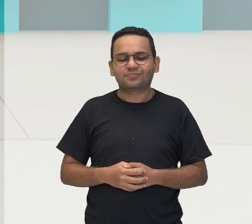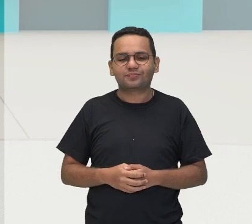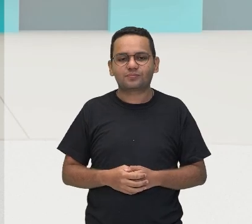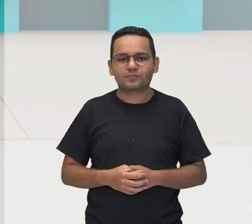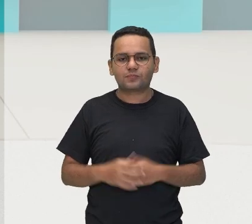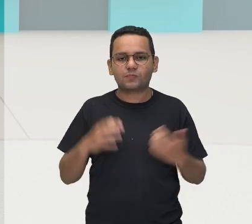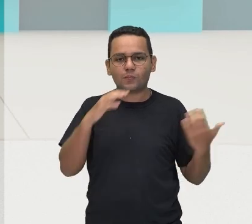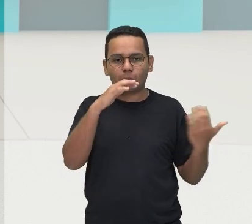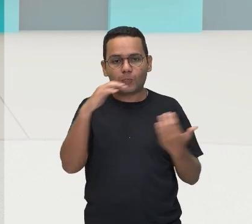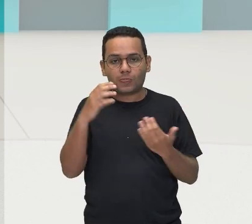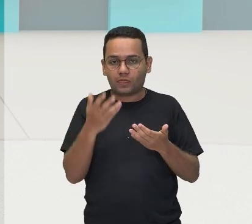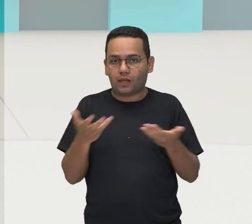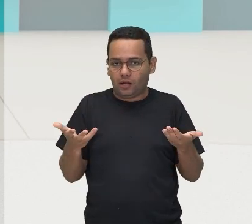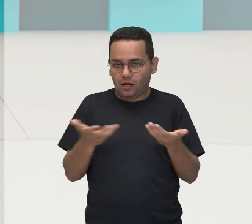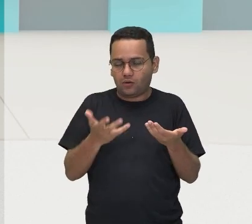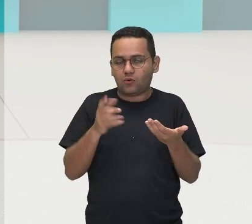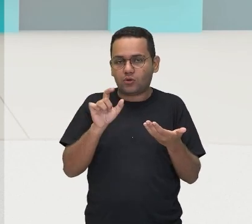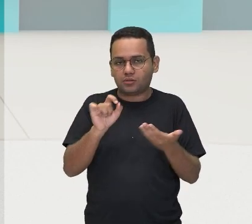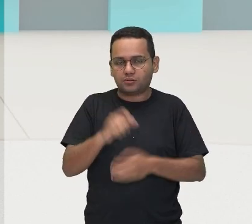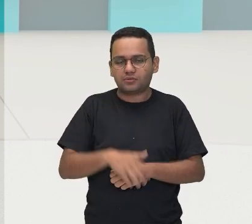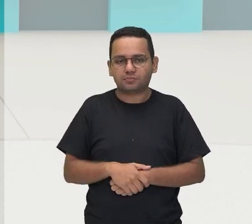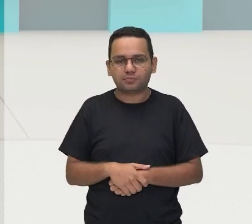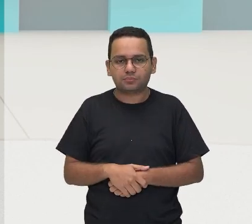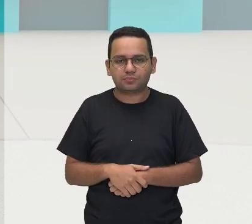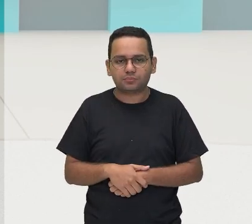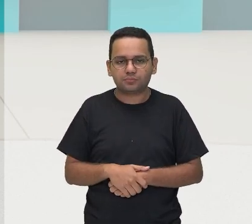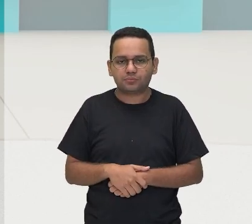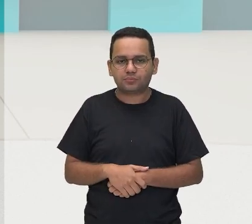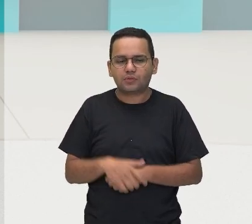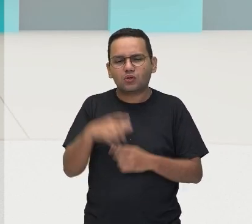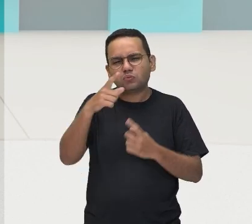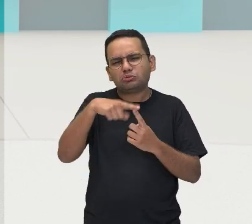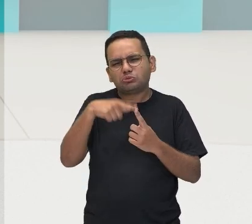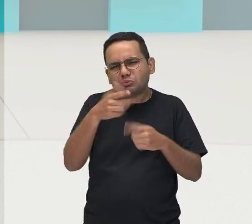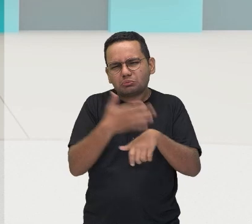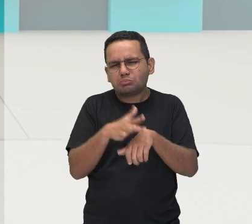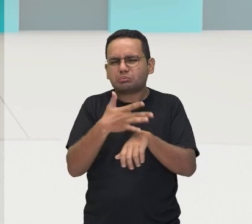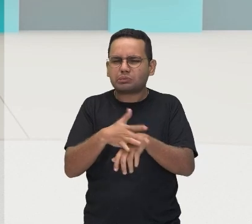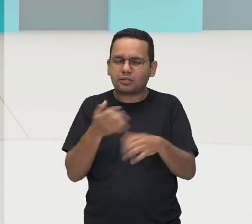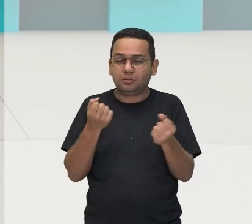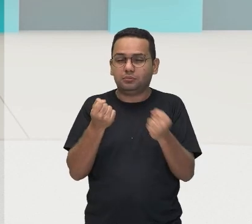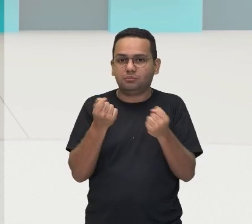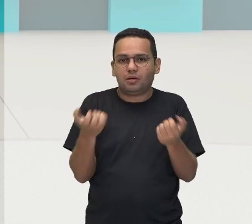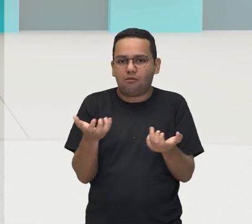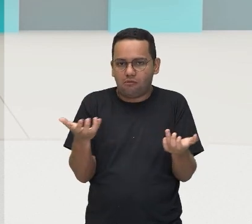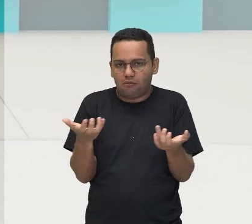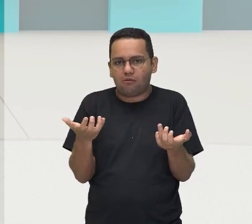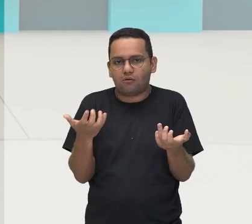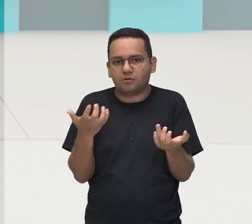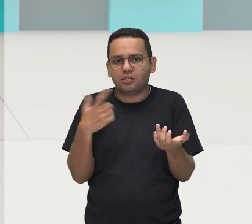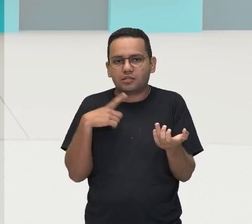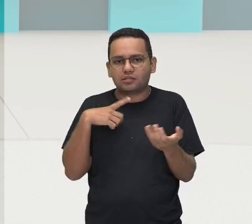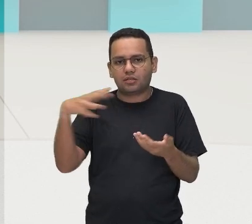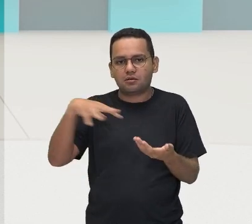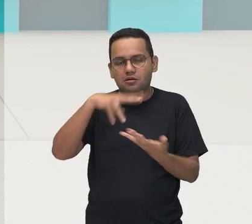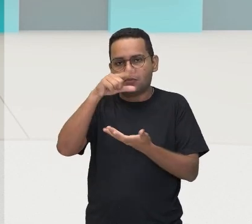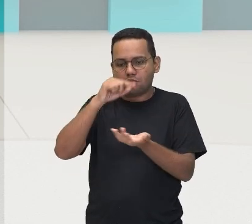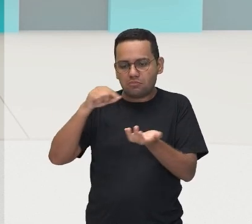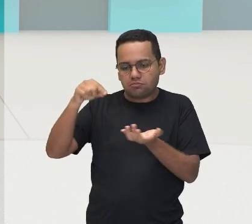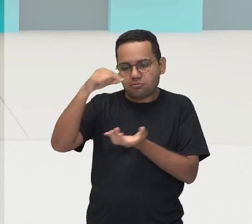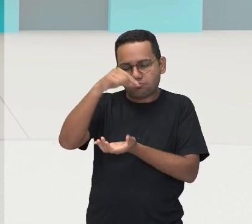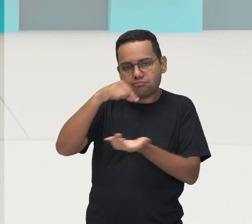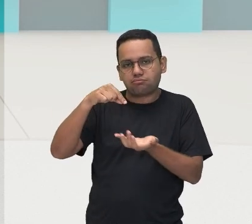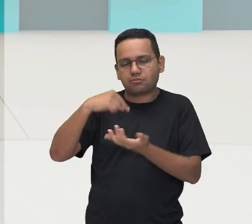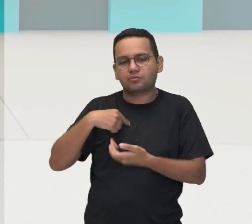o contexto da luta para os nossos tempos atuais, né, falando sobre as lutas do mundo, a iniciar aqui